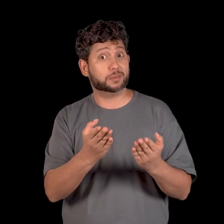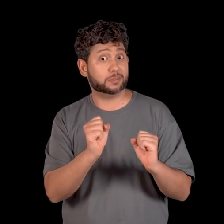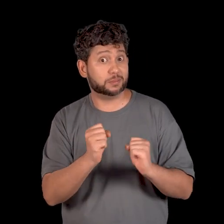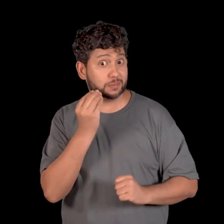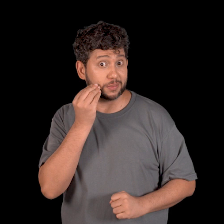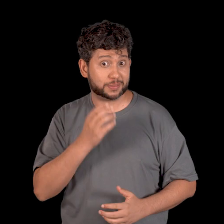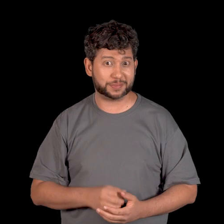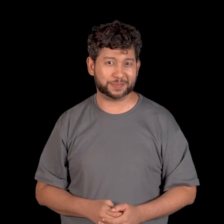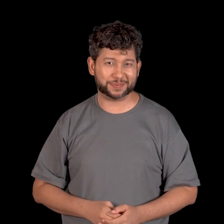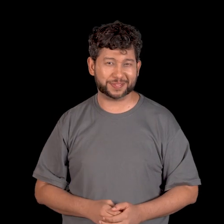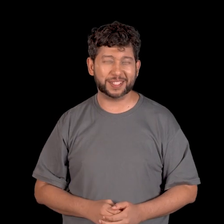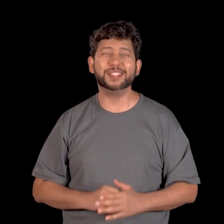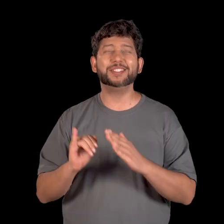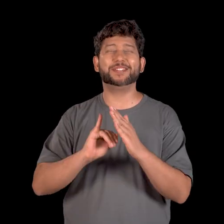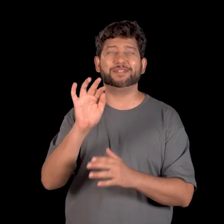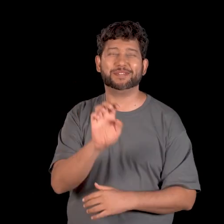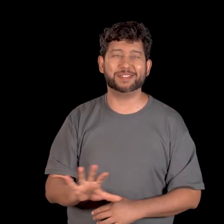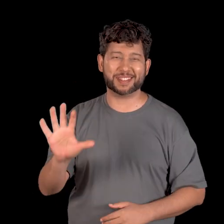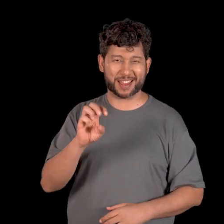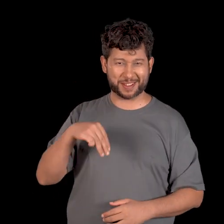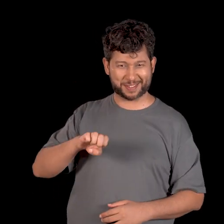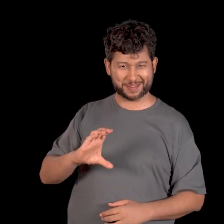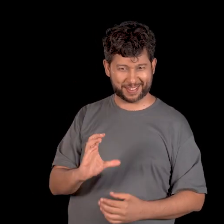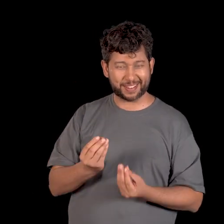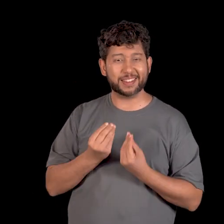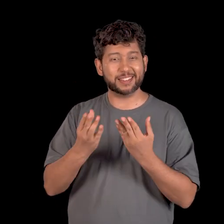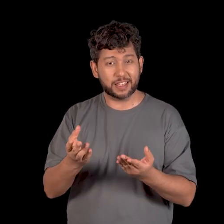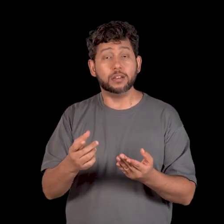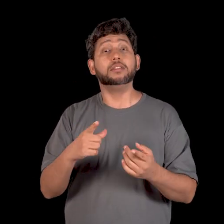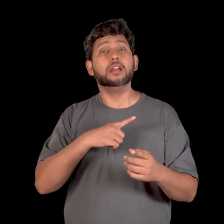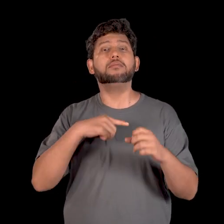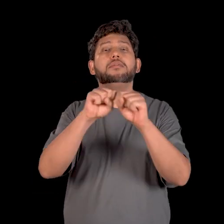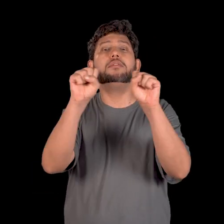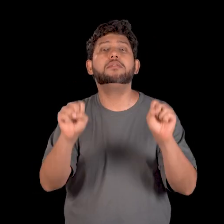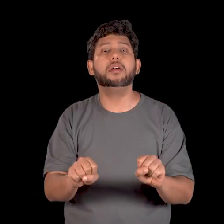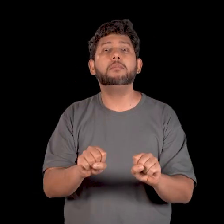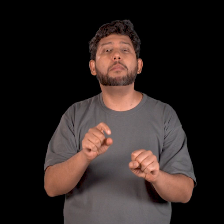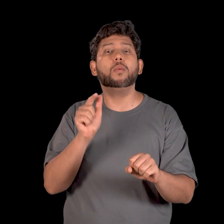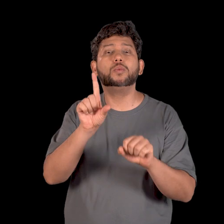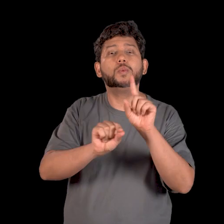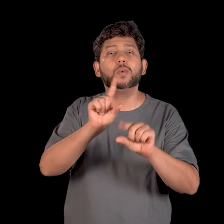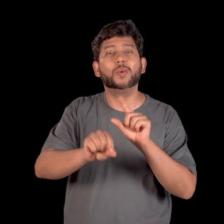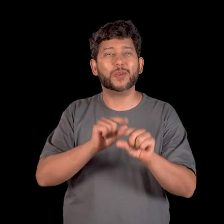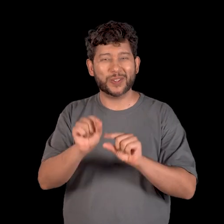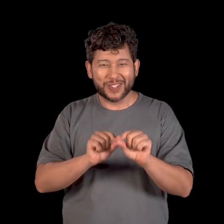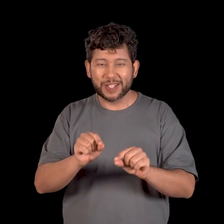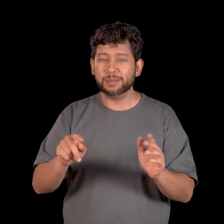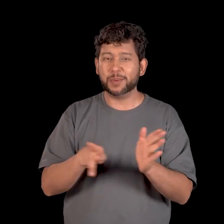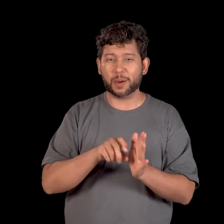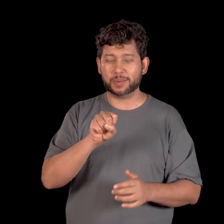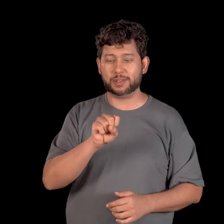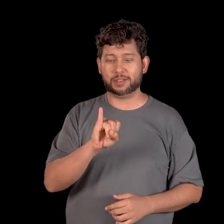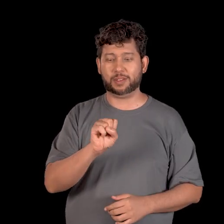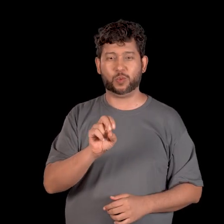informação, administração, entre outros. No âmbito federal, o Ministério da Educação, MEC, mantém o Sistema de